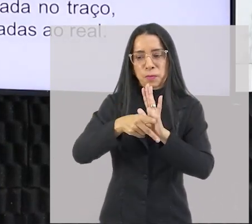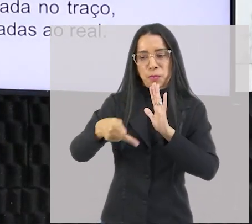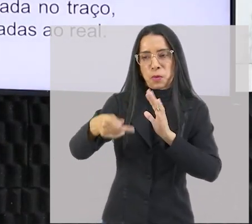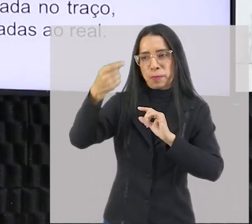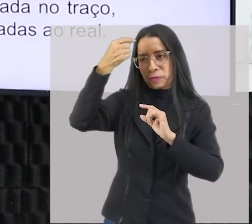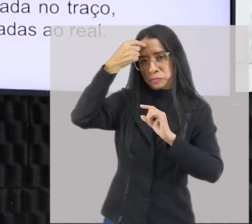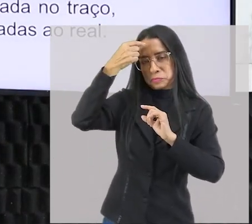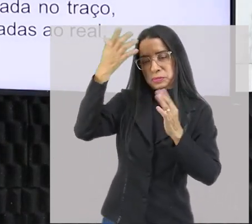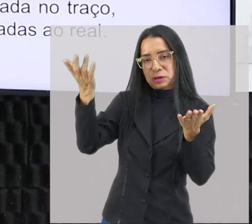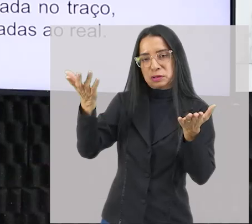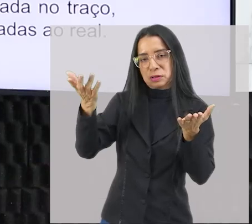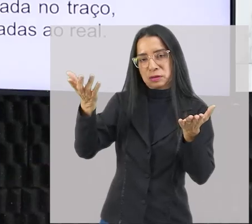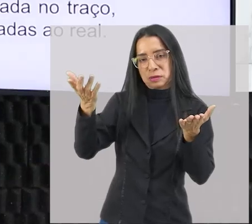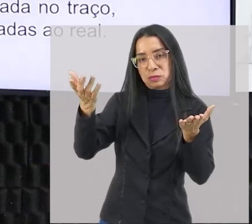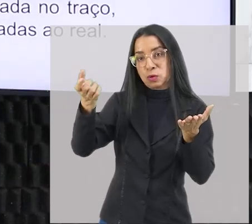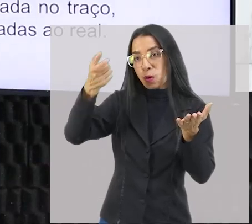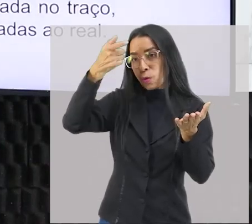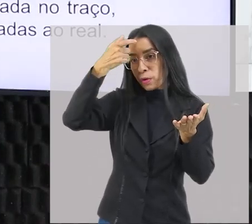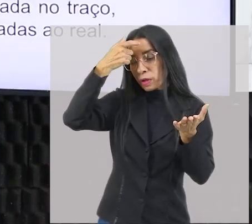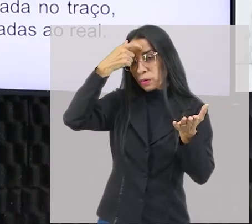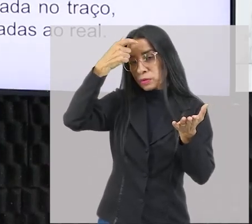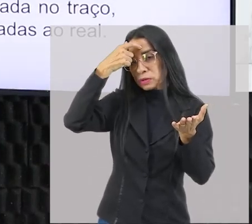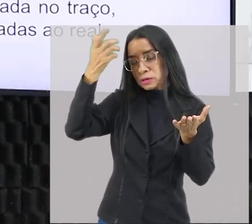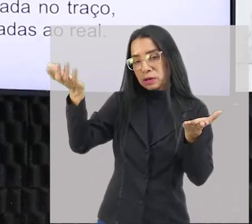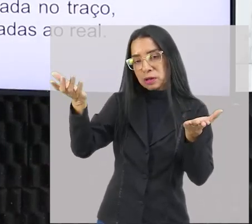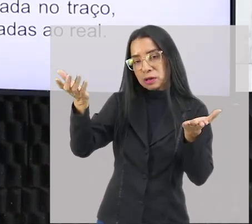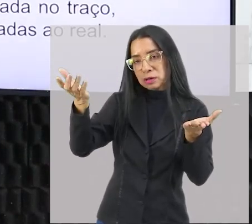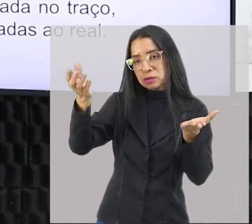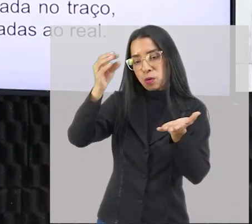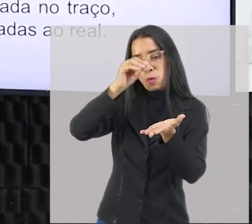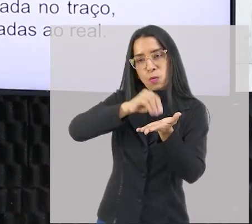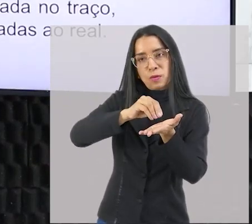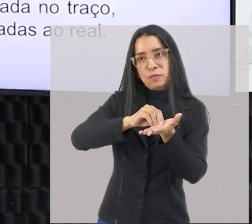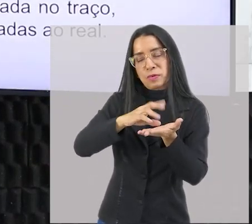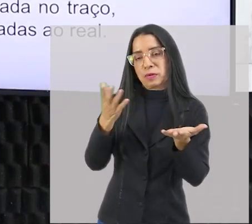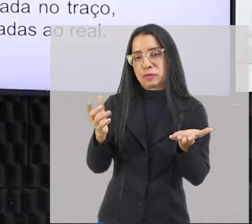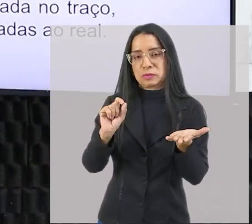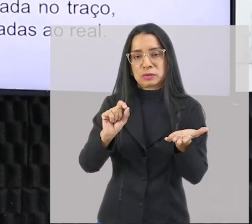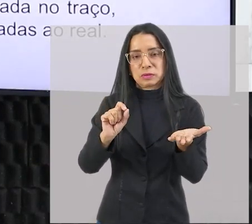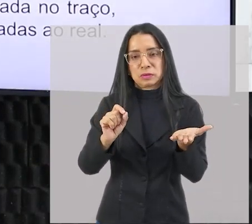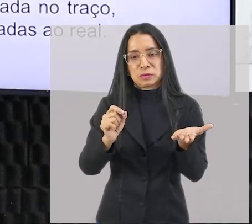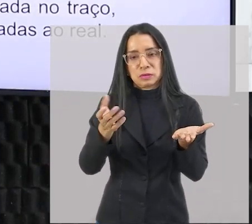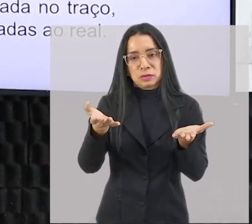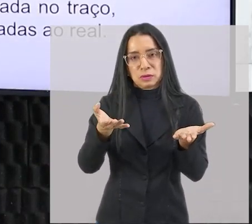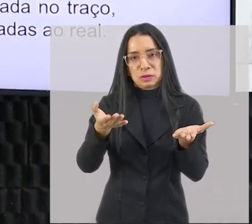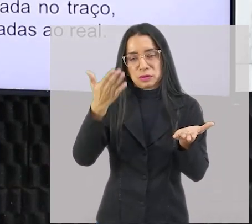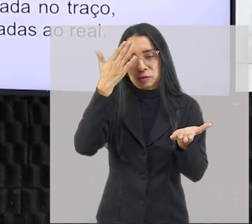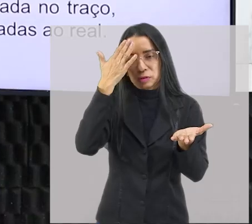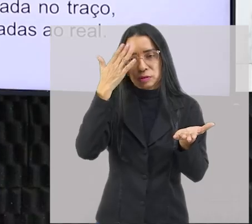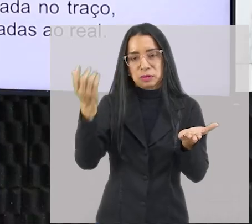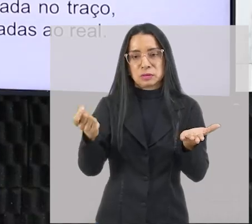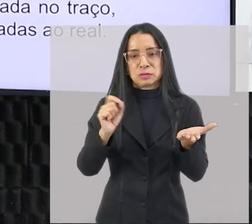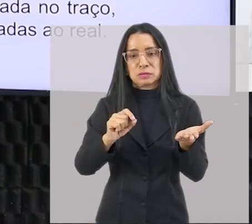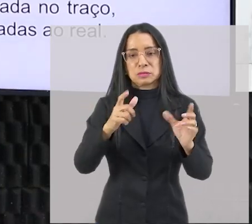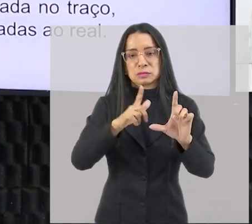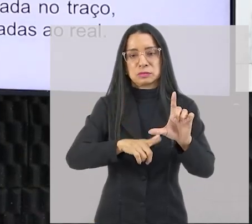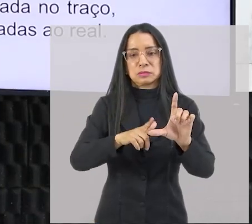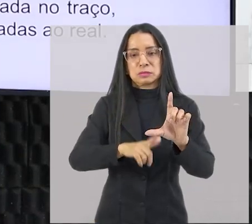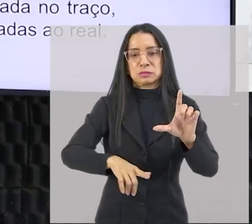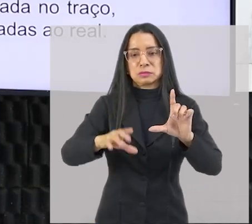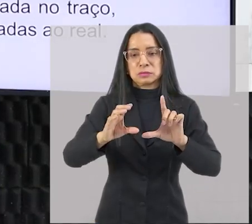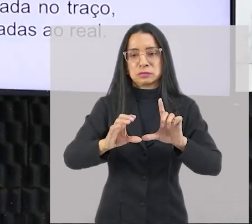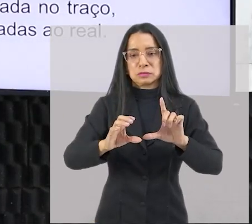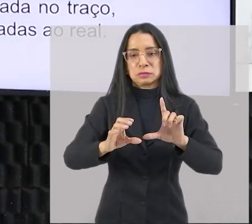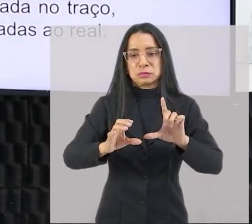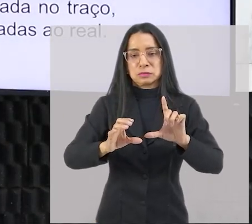seu inconsciente, do absurdo da sua razão ou a falta dela. Para isso que eu quero que vocês entendam. Dando vazão a uma forma de